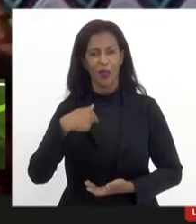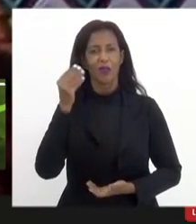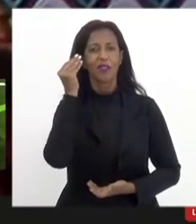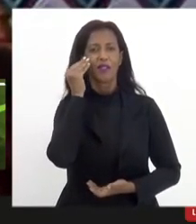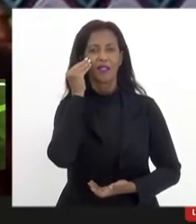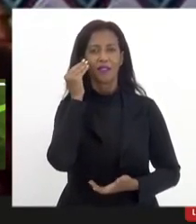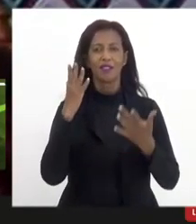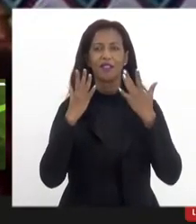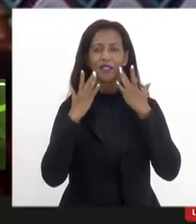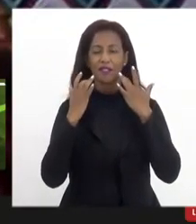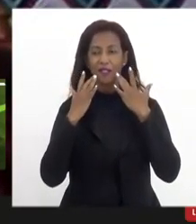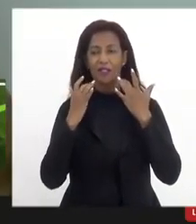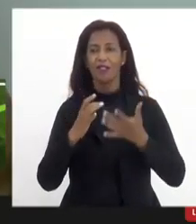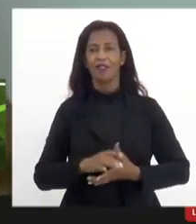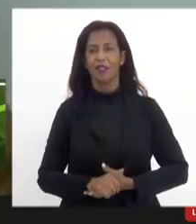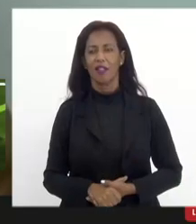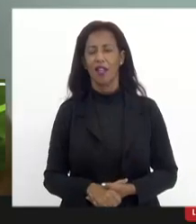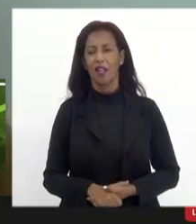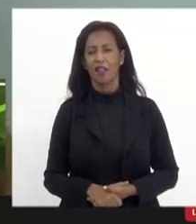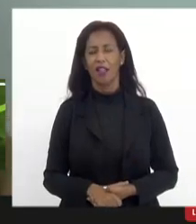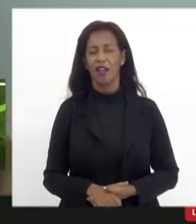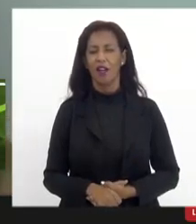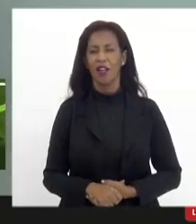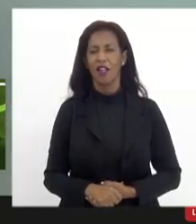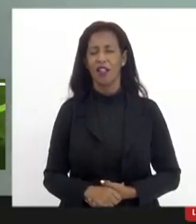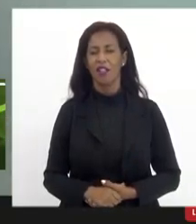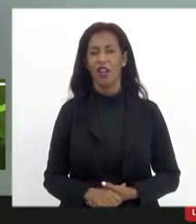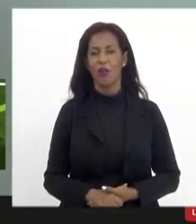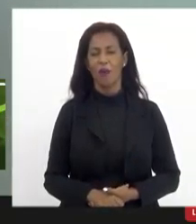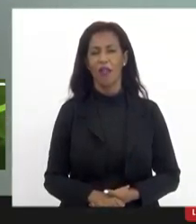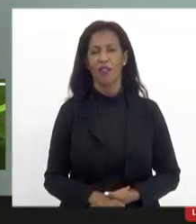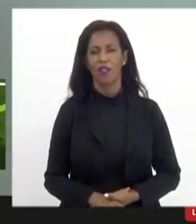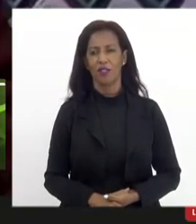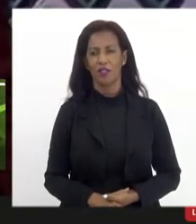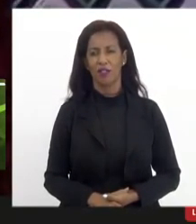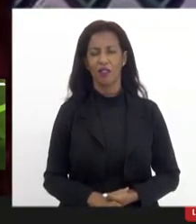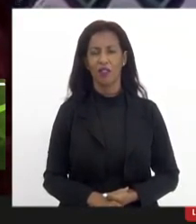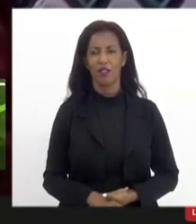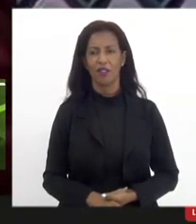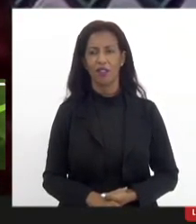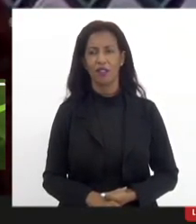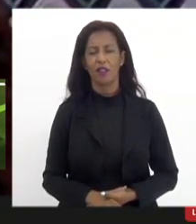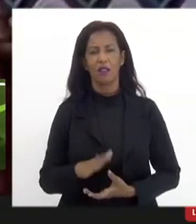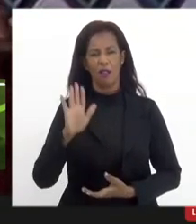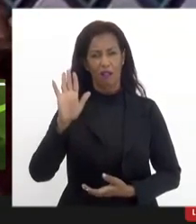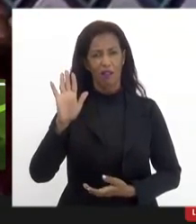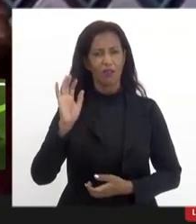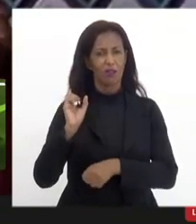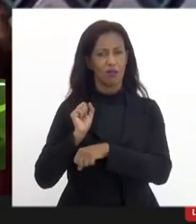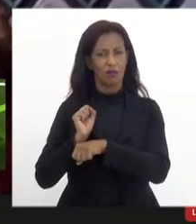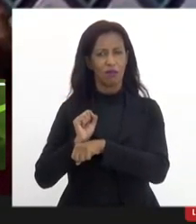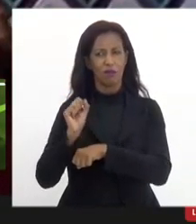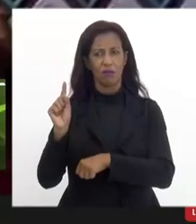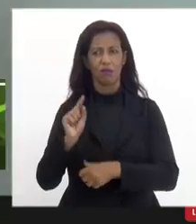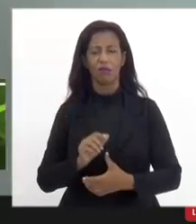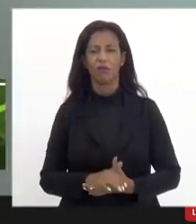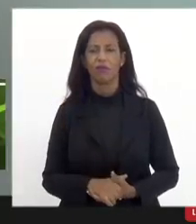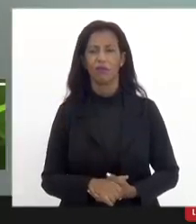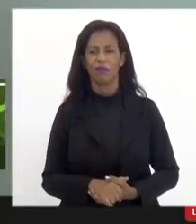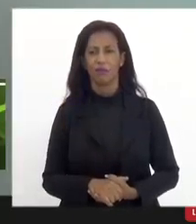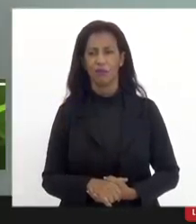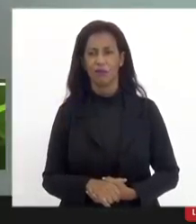Gomes. Deputado, eu queria só antes de encerrar... uma questãozinha de ordem, Cíntia. Mestre não, Evaldo. É a Mônica.